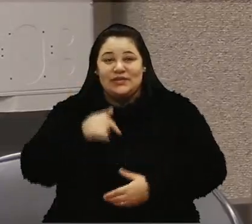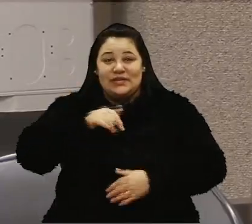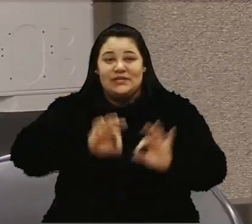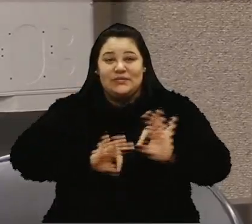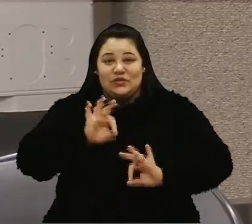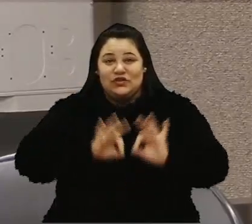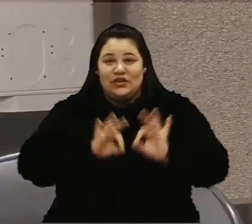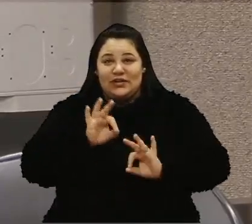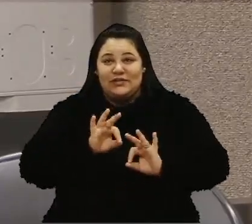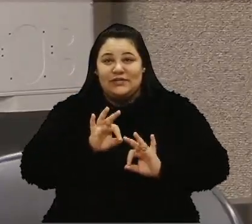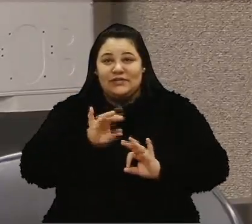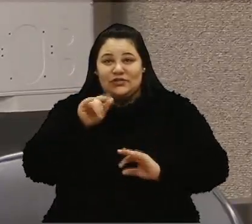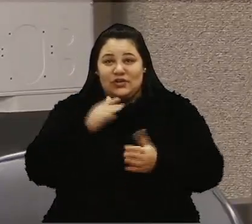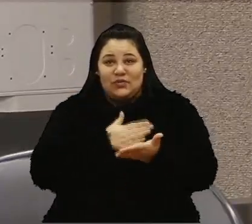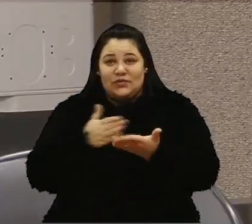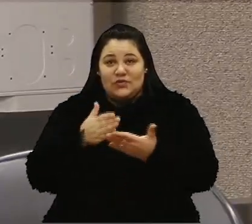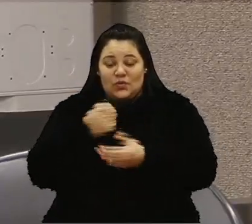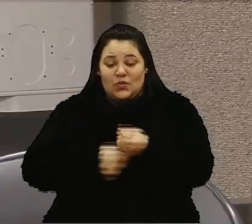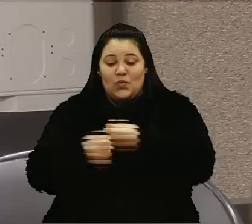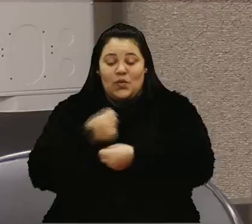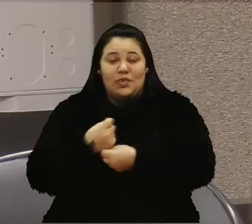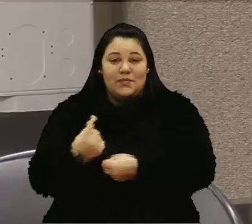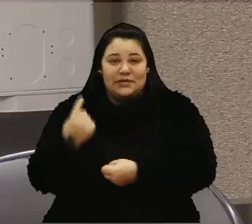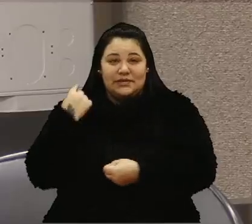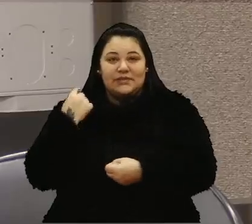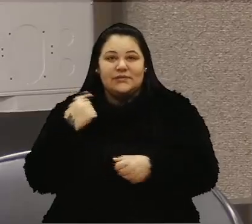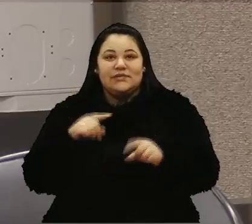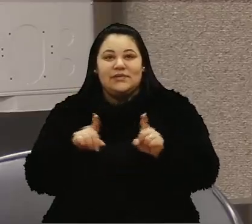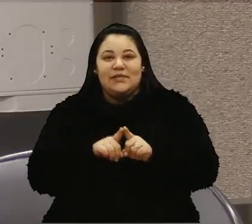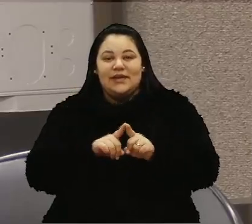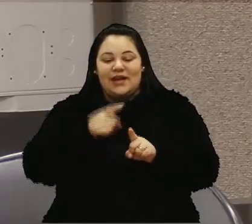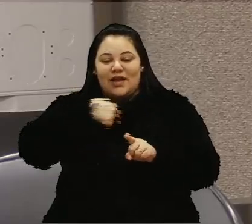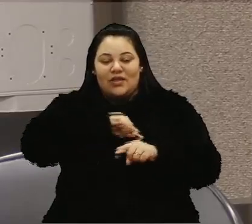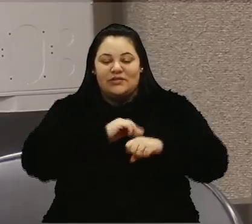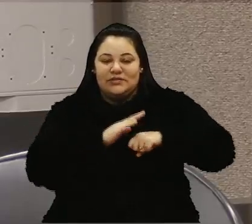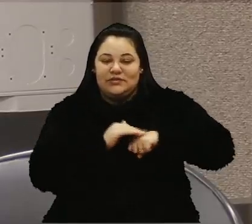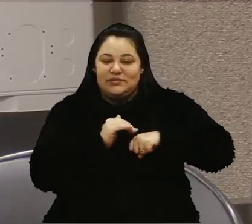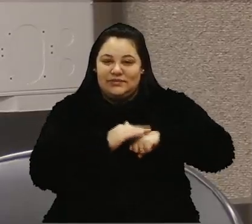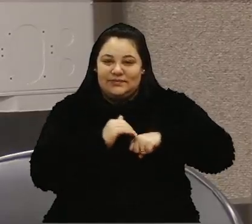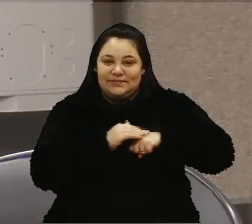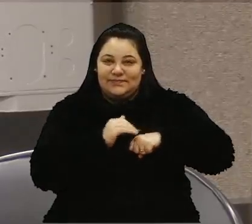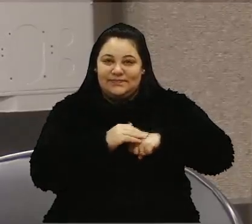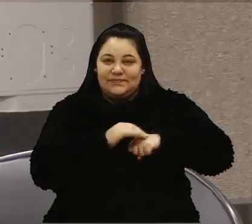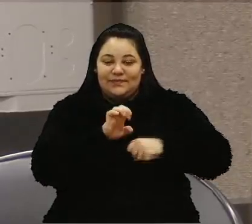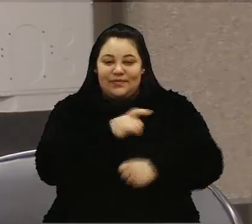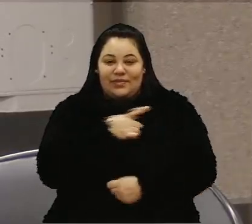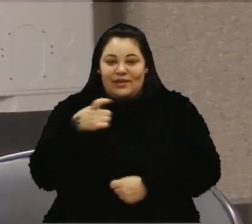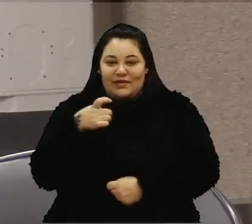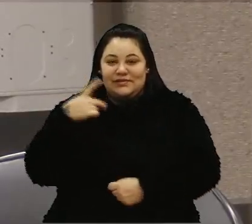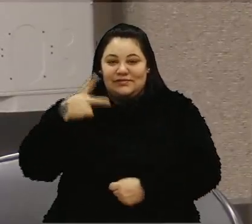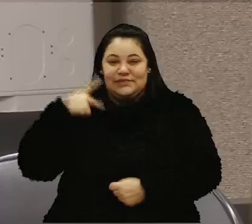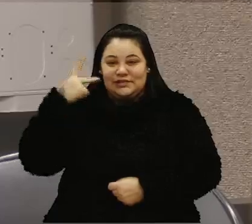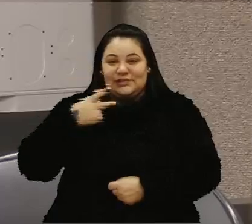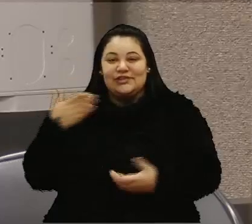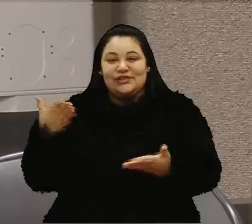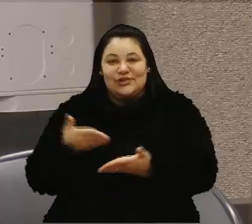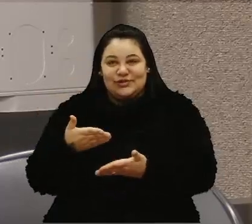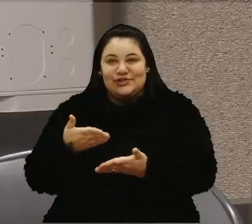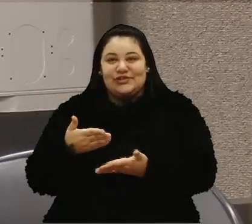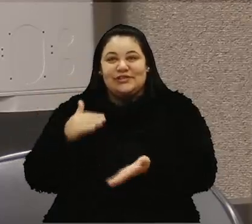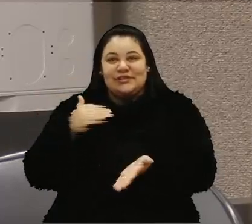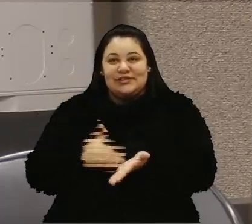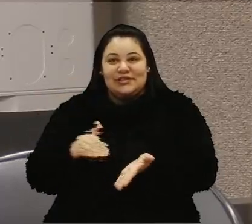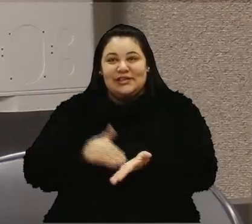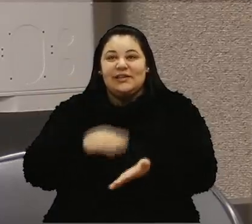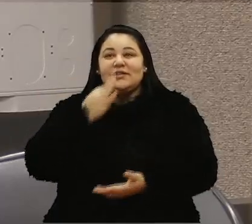projeto foi iniciado no ano passado com a nossa querida ex-vereadora e atual secretária Tatiane